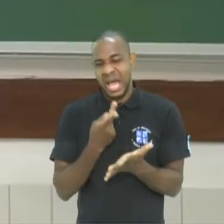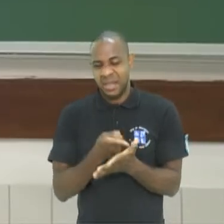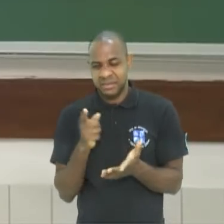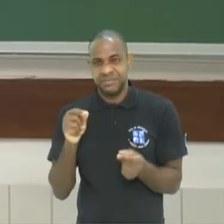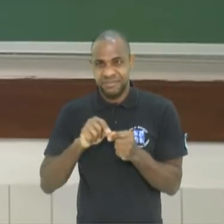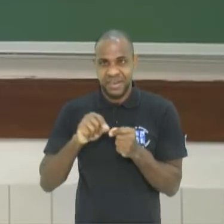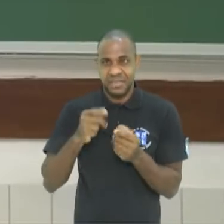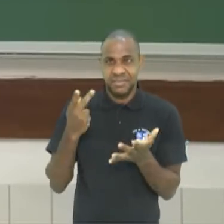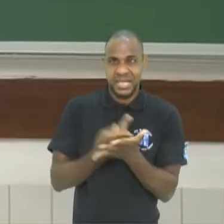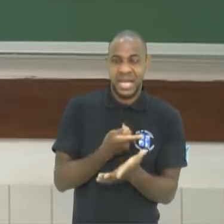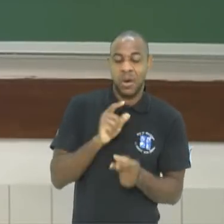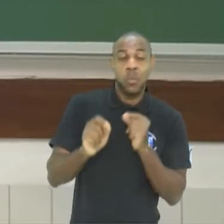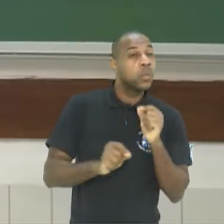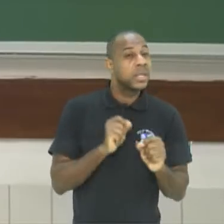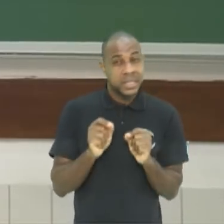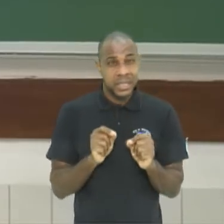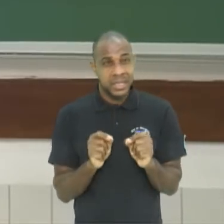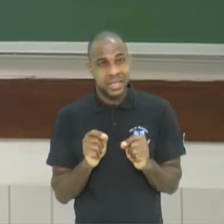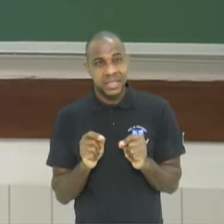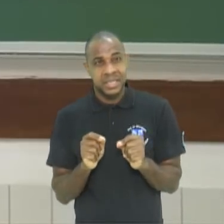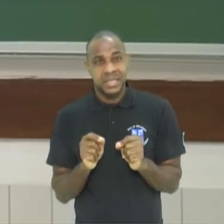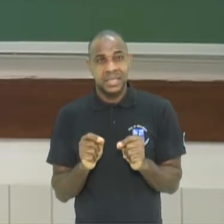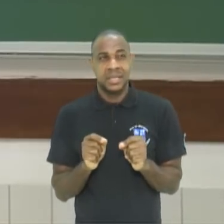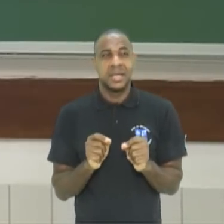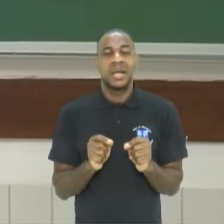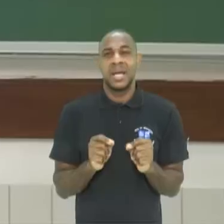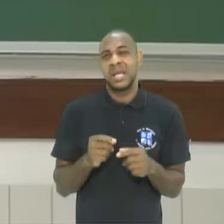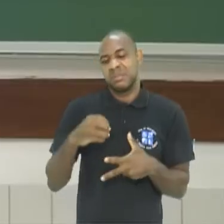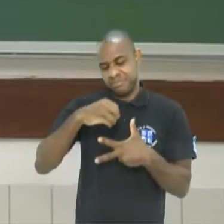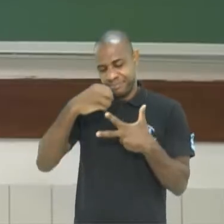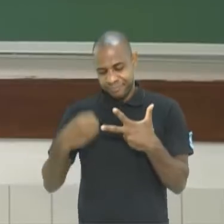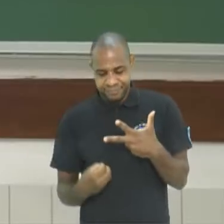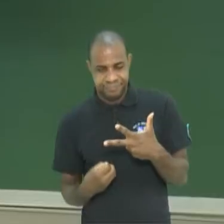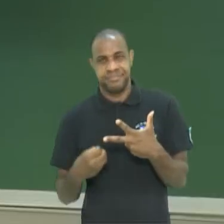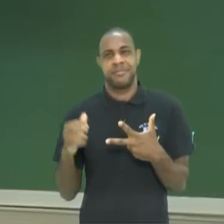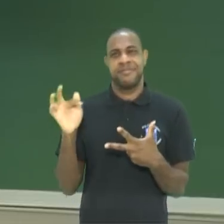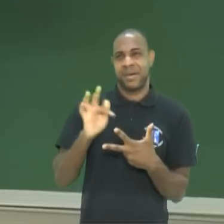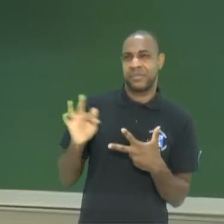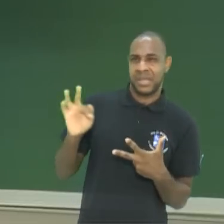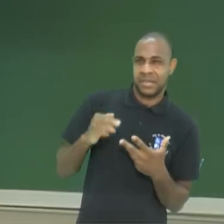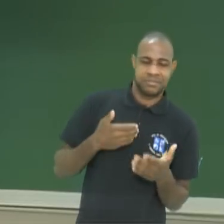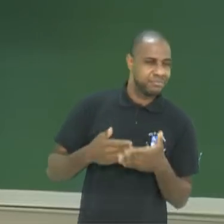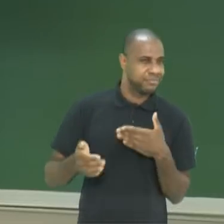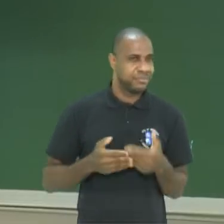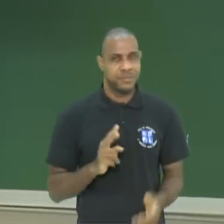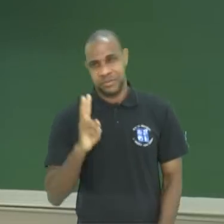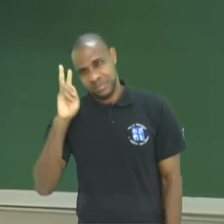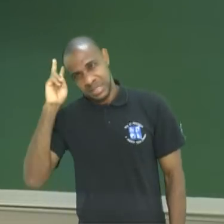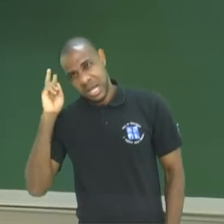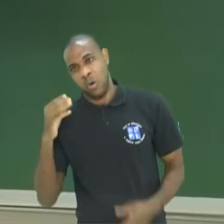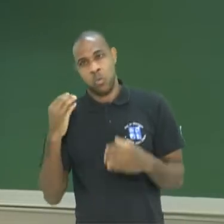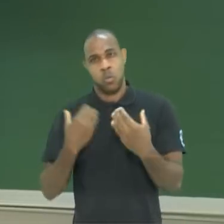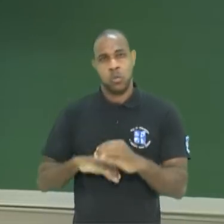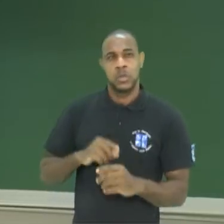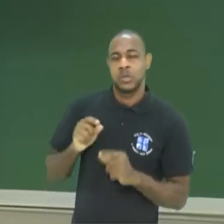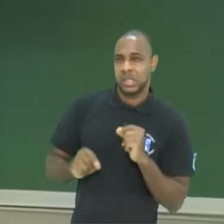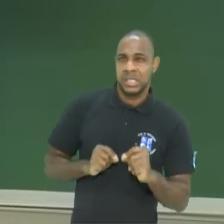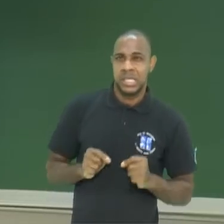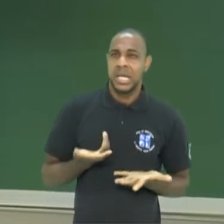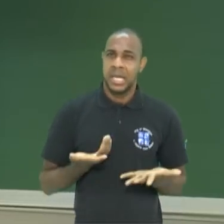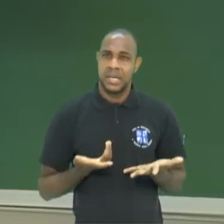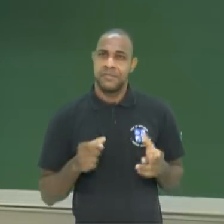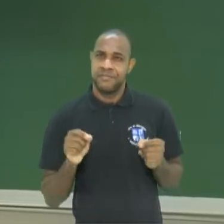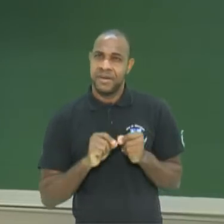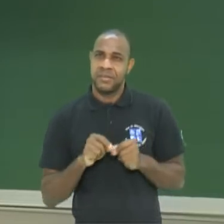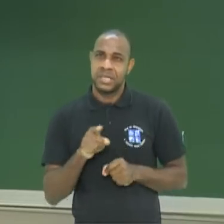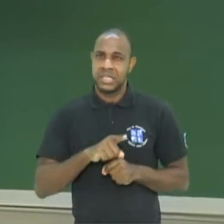seja numa prova de vestibular, né, de acesso a vestibular em outras faculdades, ou seja mesmo para um concurso público, uma das coisas que